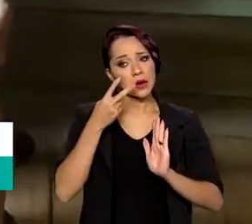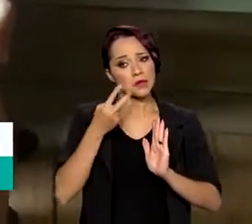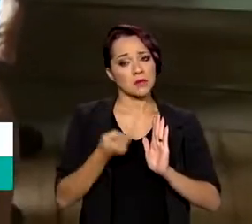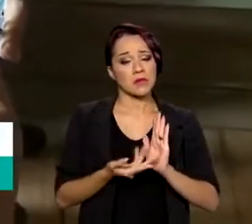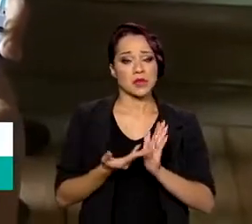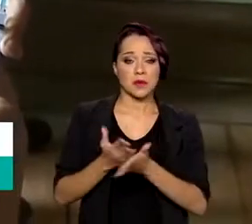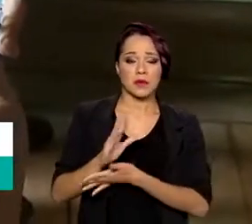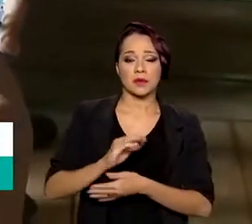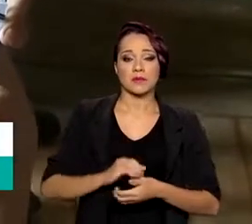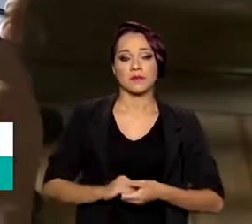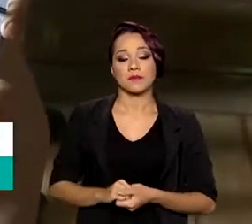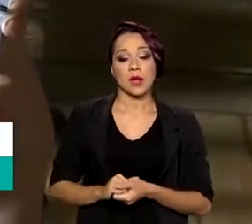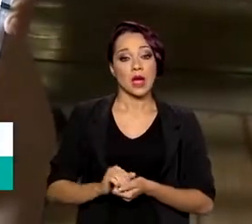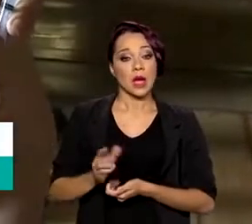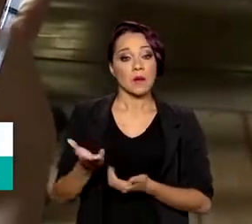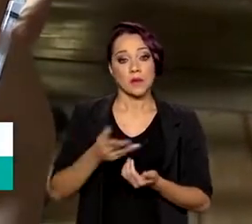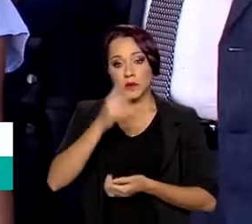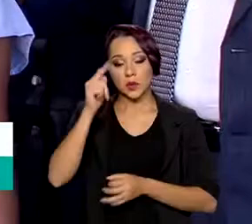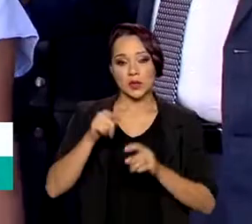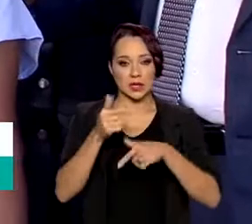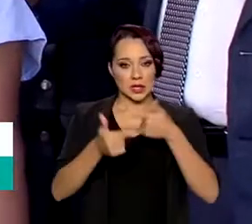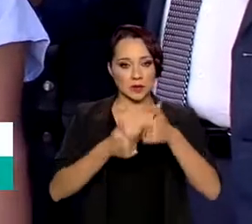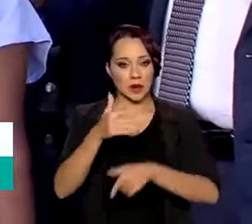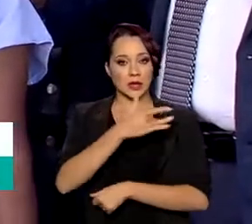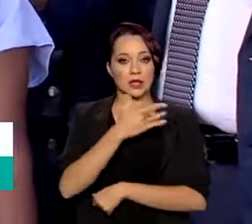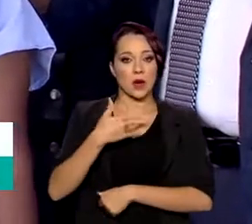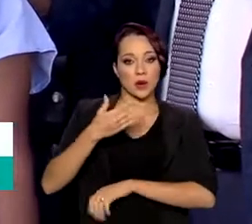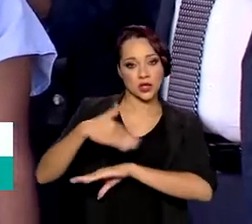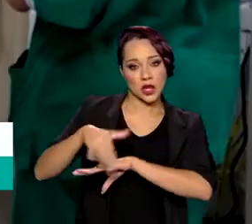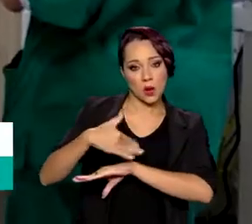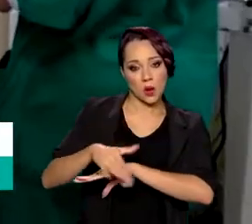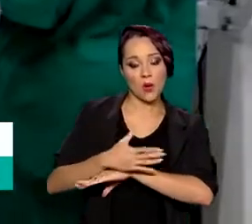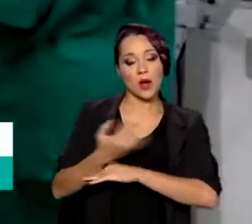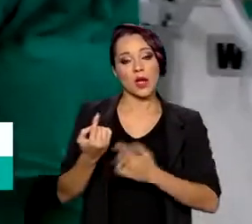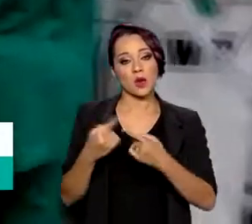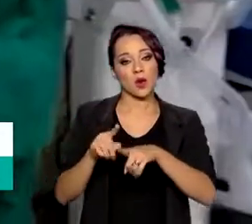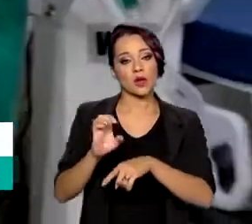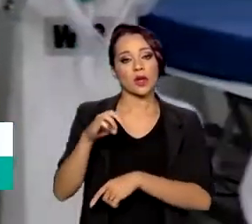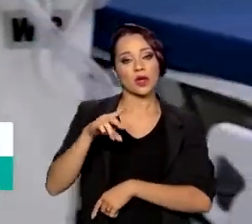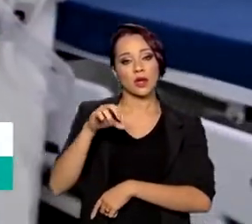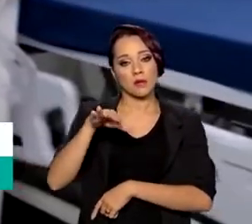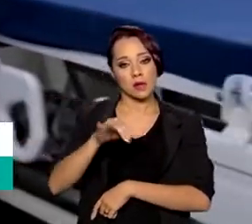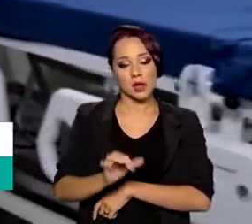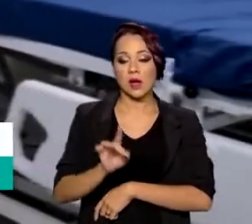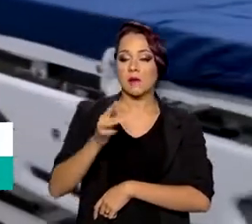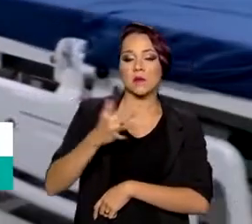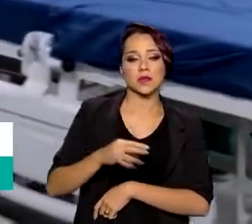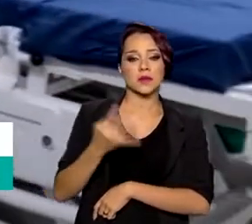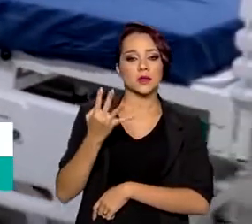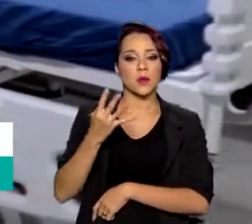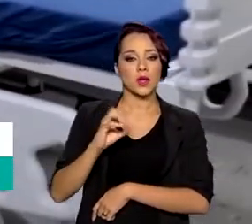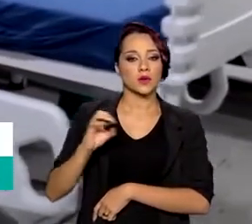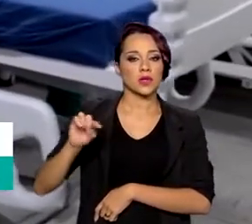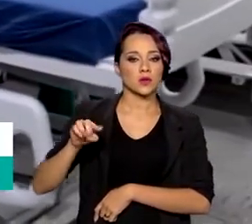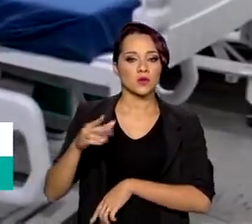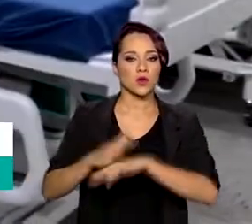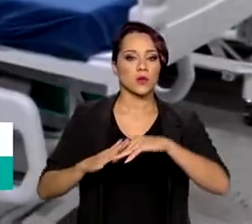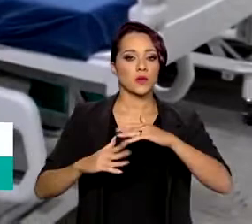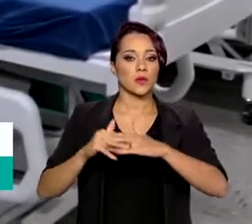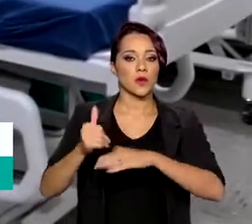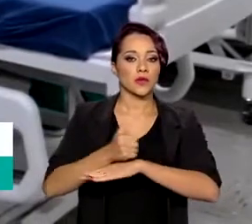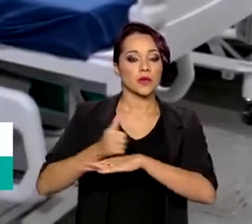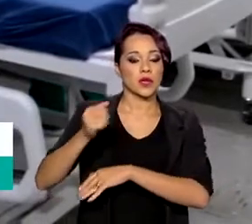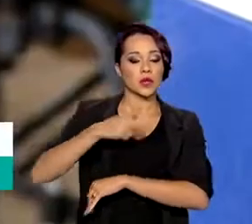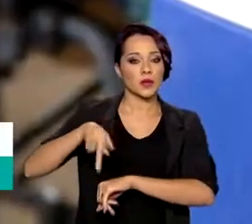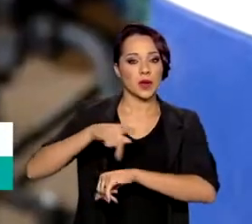promulgação. Atualmente, agentes comunitários de saúde e agentes de combate a endemias são cerca de 400 mil profissionais no